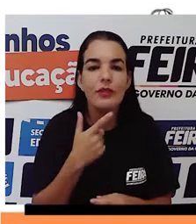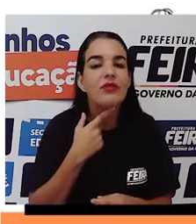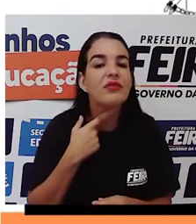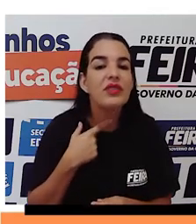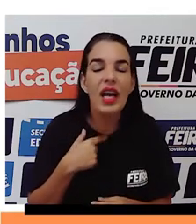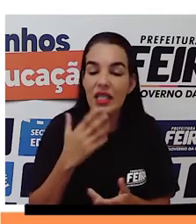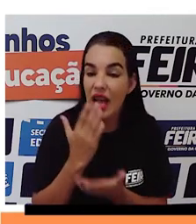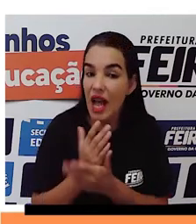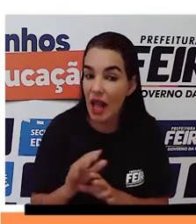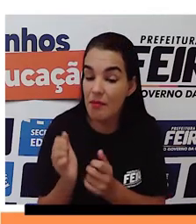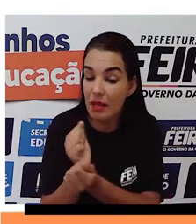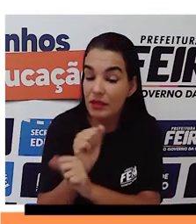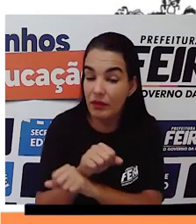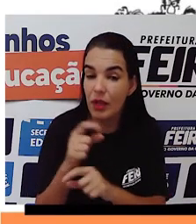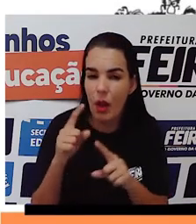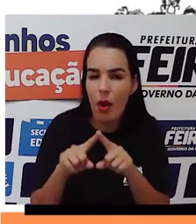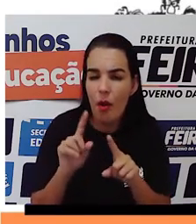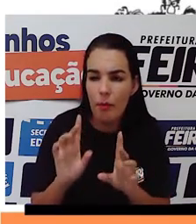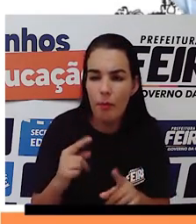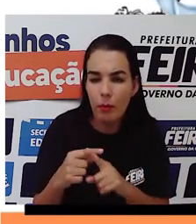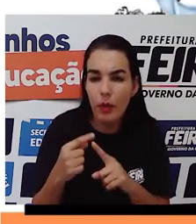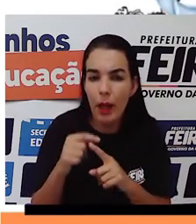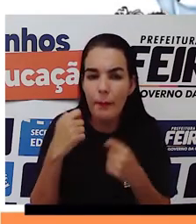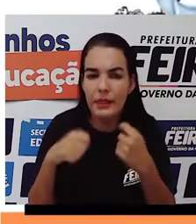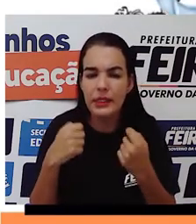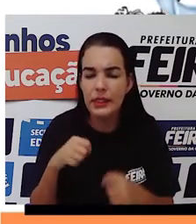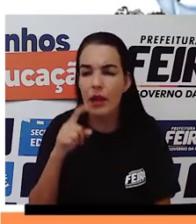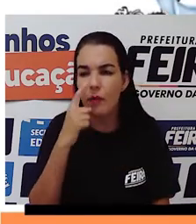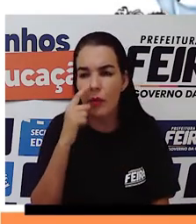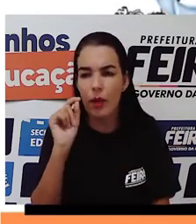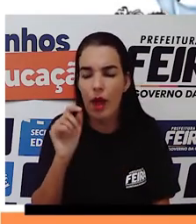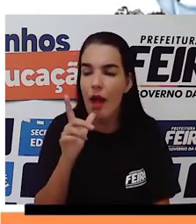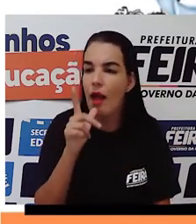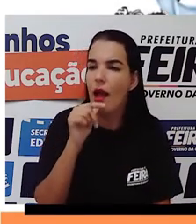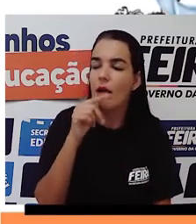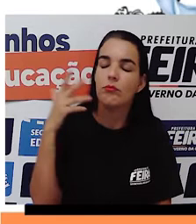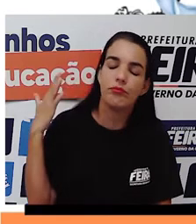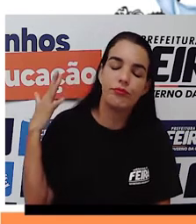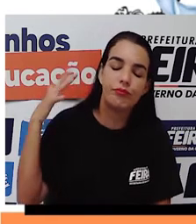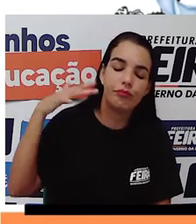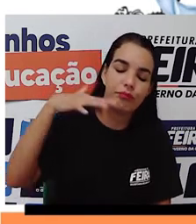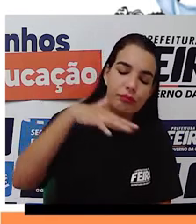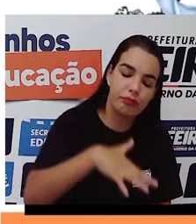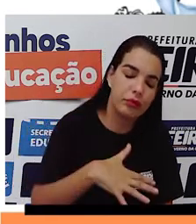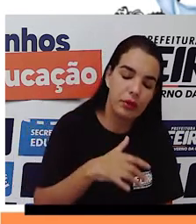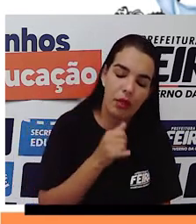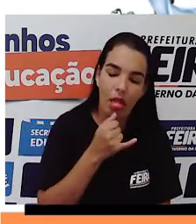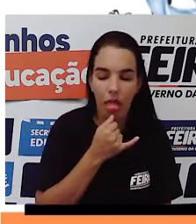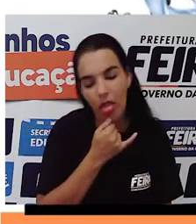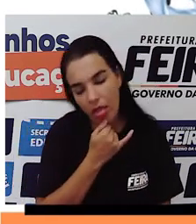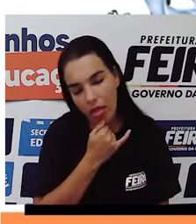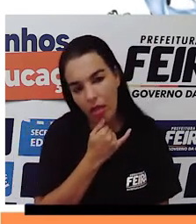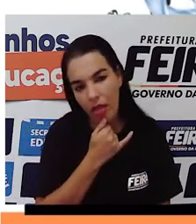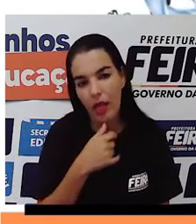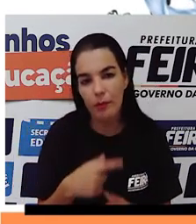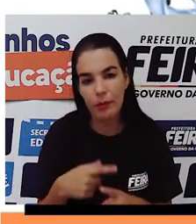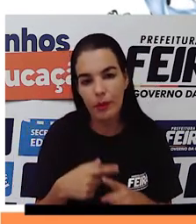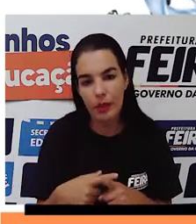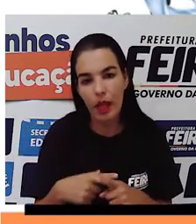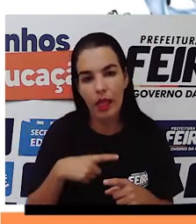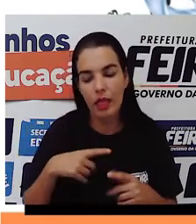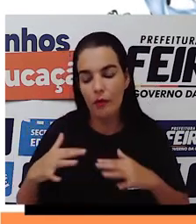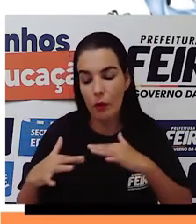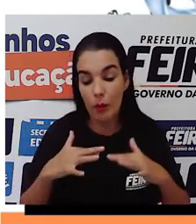Quando tudo parecia caminhar para o sucesso do movimento, um balde de água fria foi derramado sobre os conspiradores, uma vez que o movimento